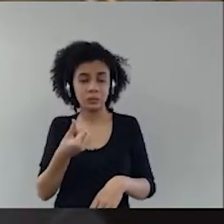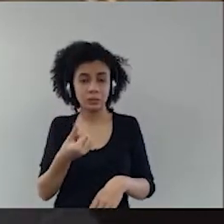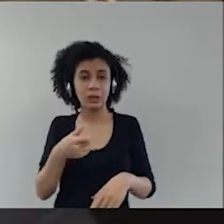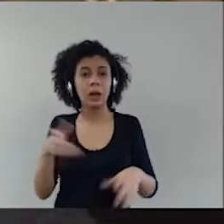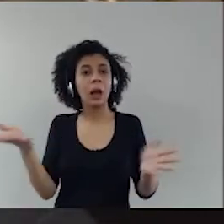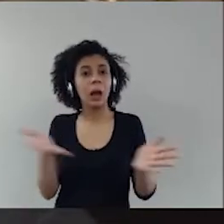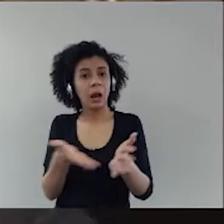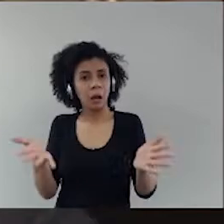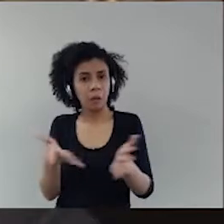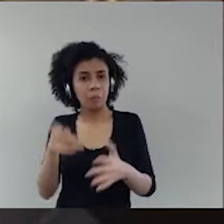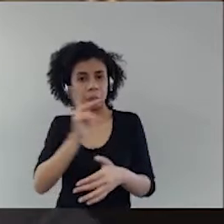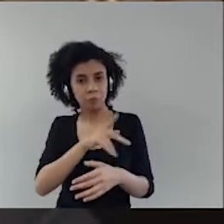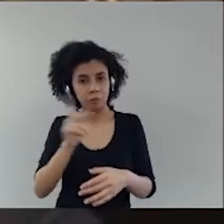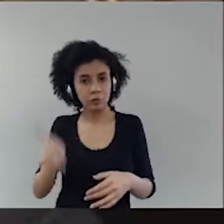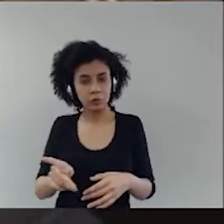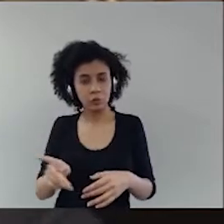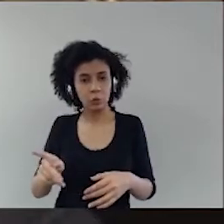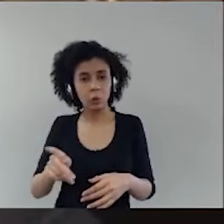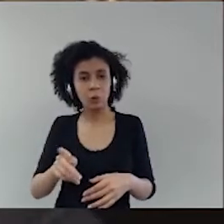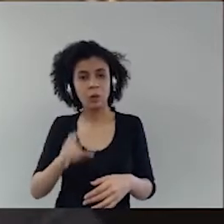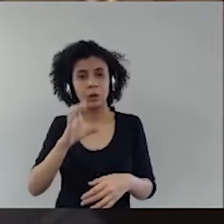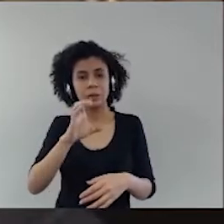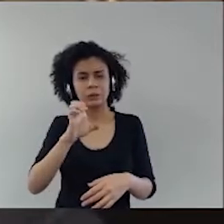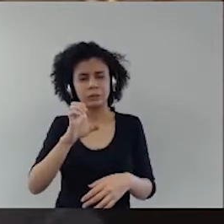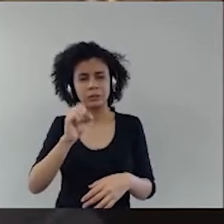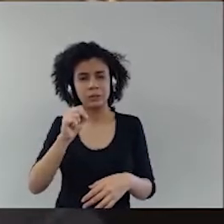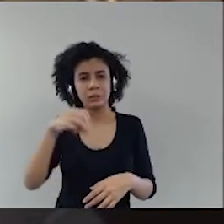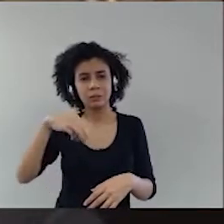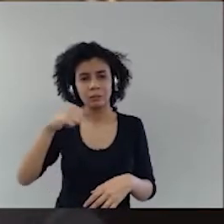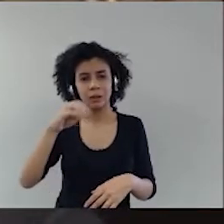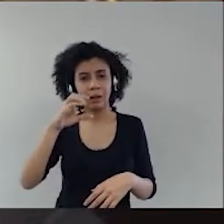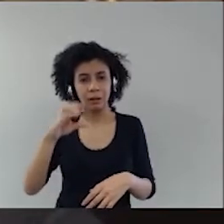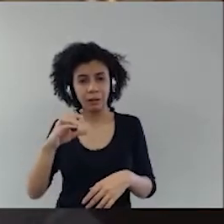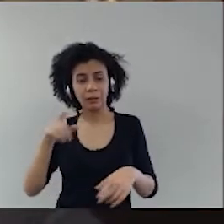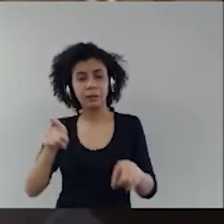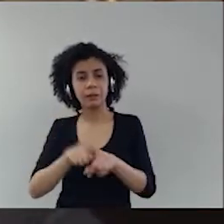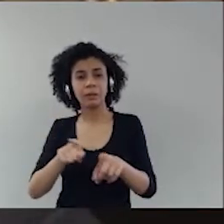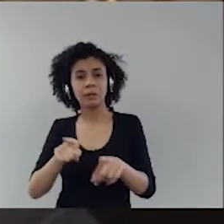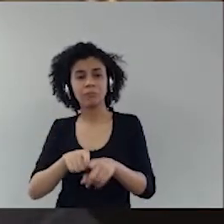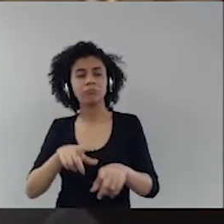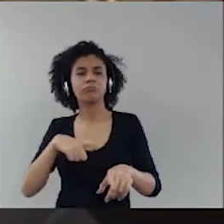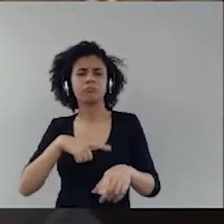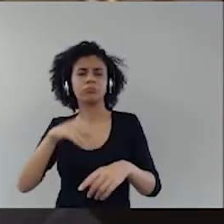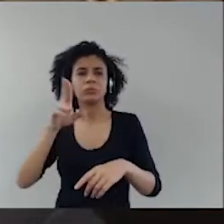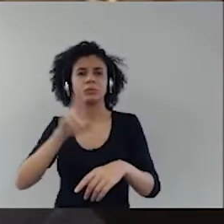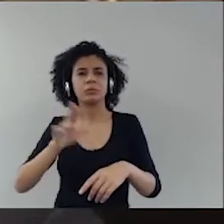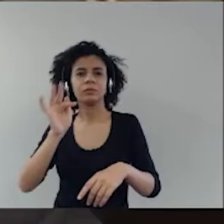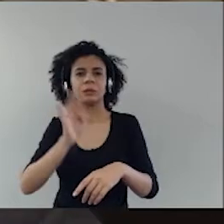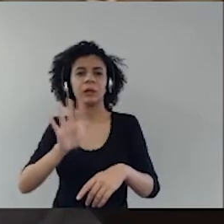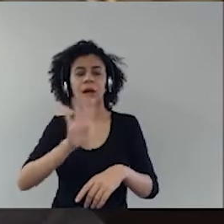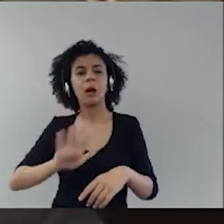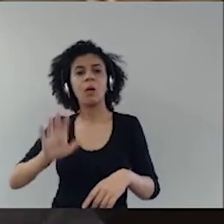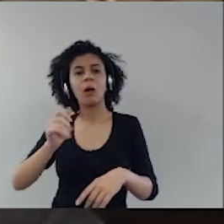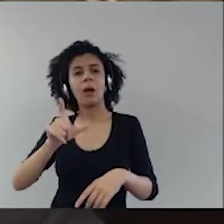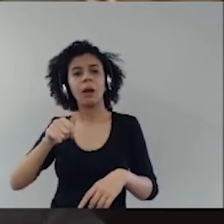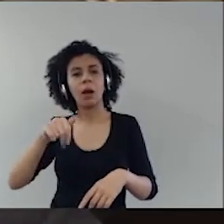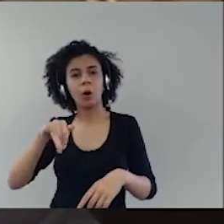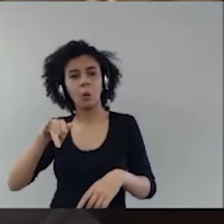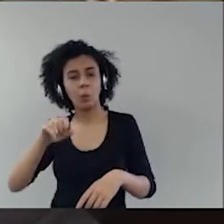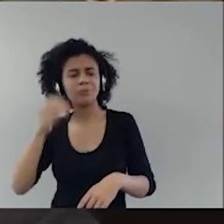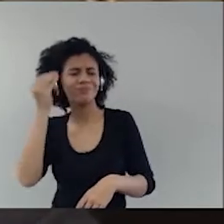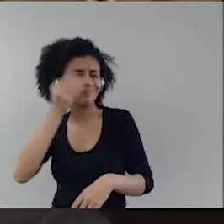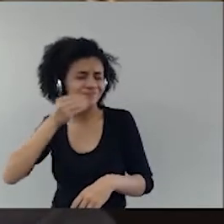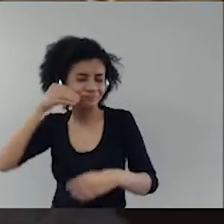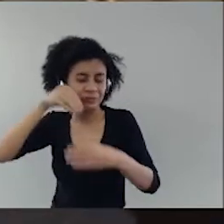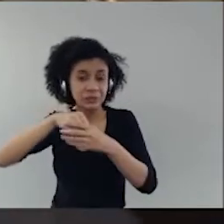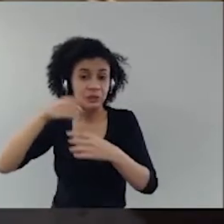professor do Centro Universitário SESMAC e professor assistente da Universidade Federal de Alagoas. Tem experiência na área do direito, com